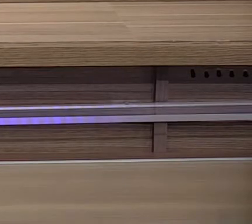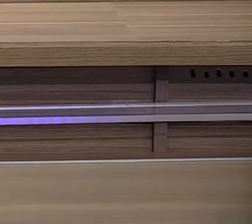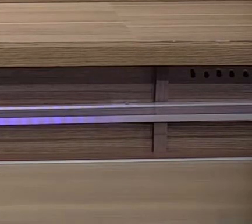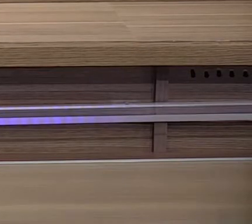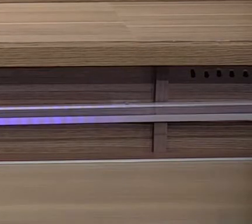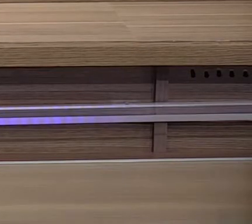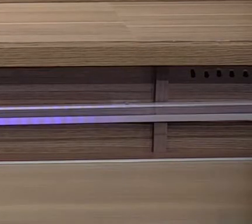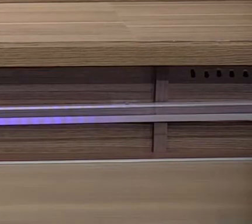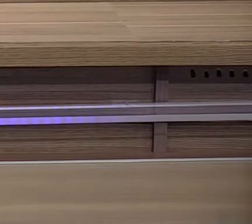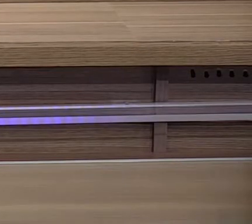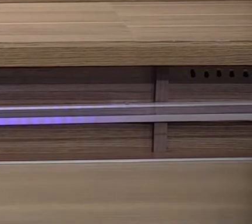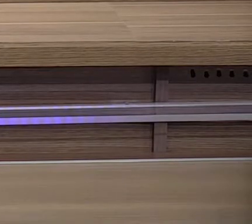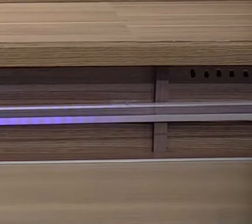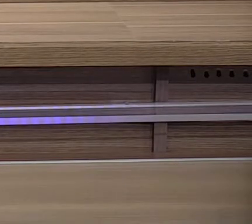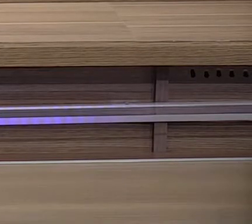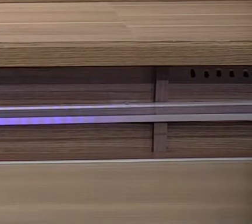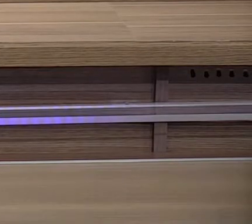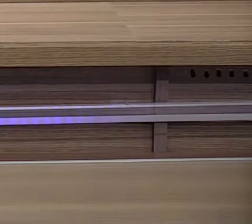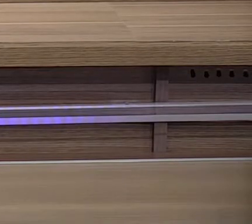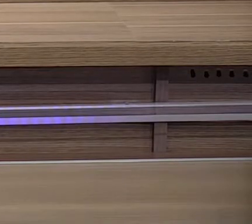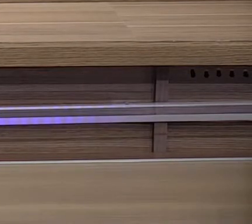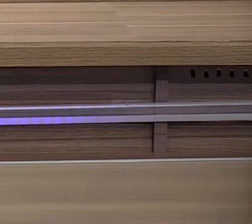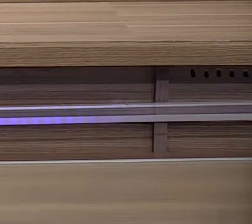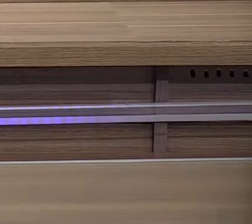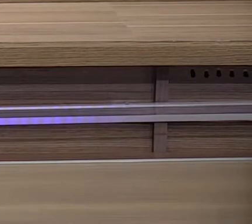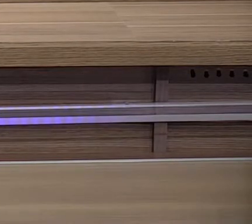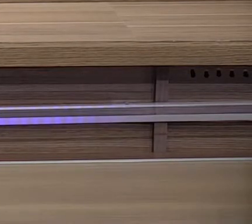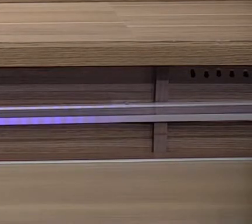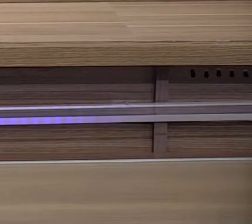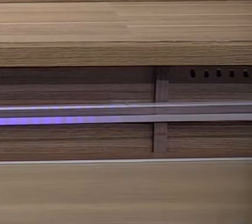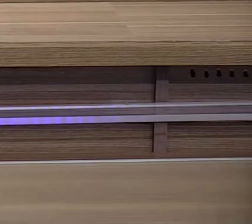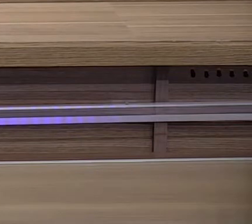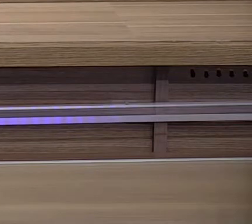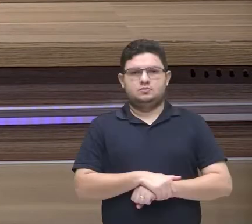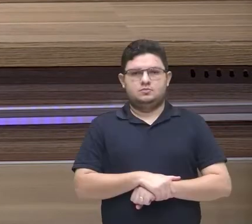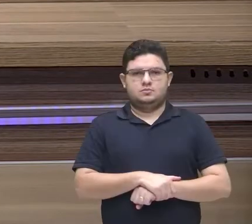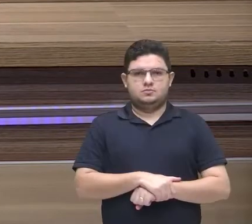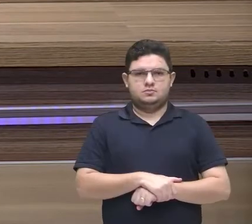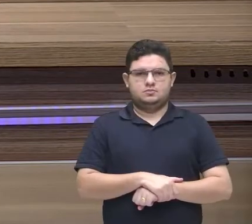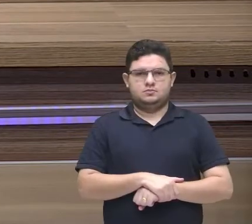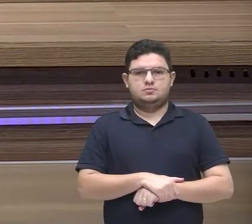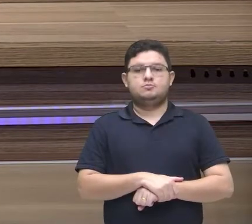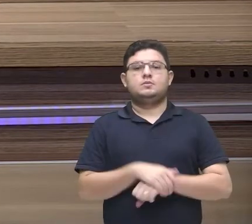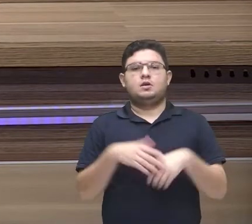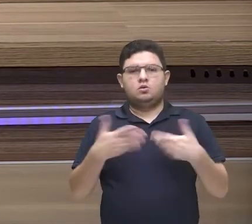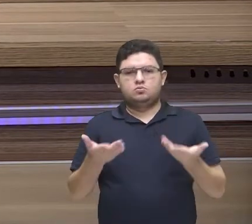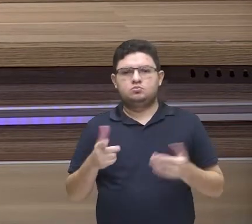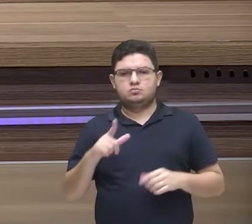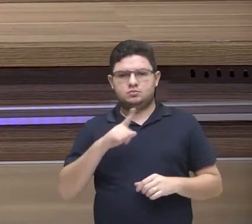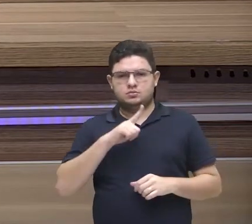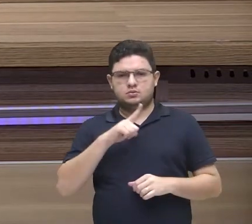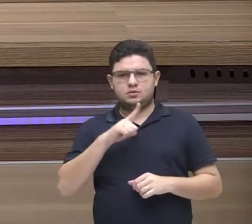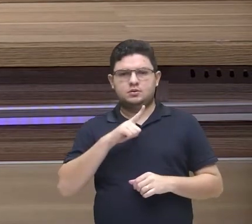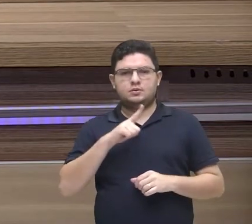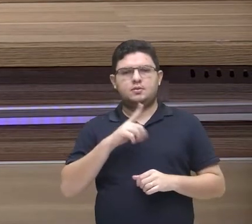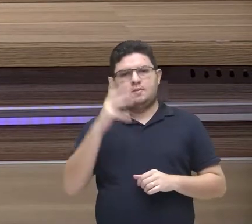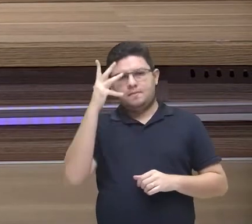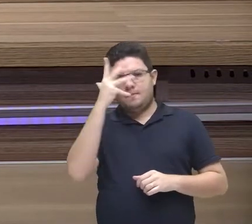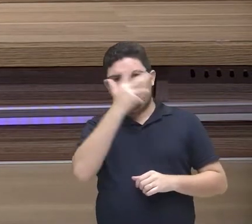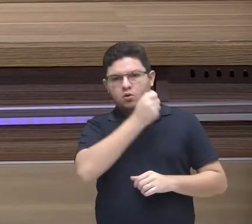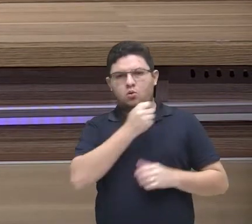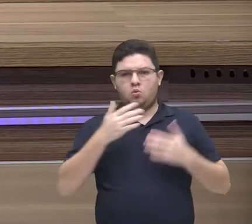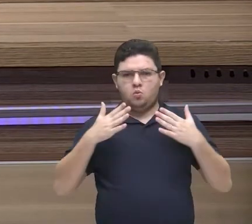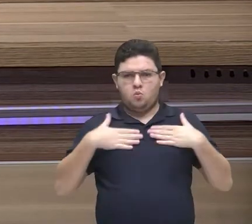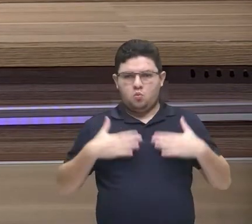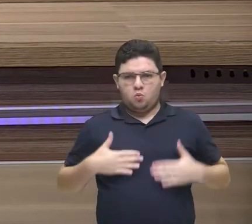cada um que olha, mas existe um desenvolvimento físico de cada um. Então as meninas, elas têm